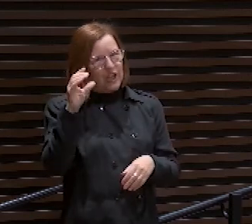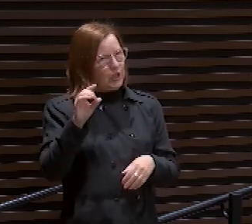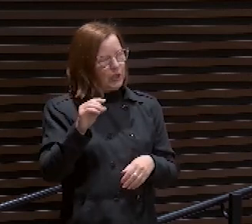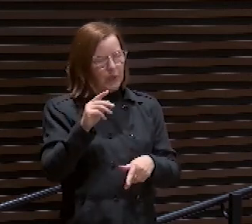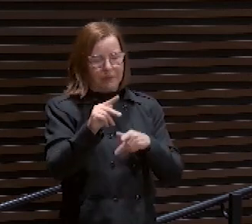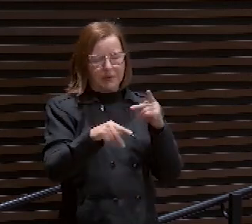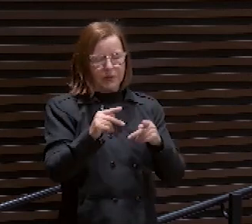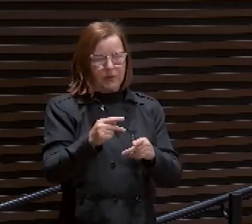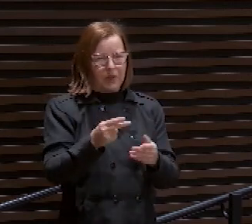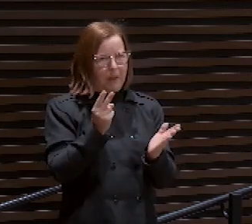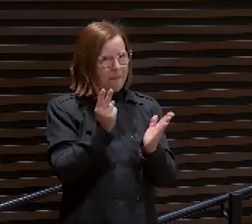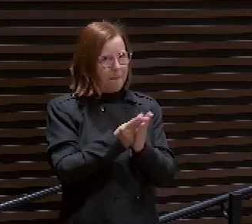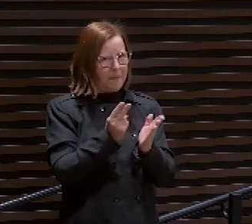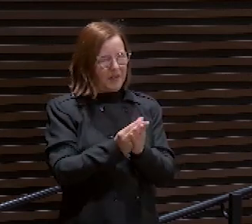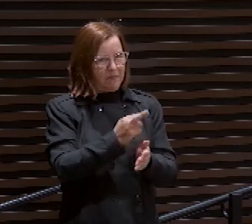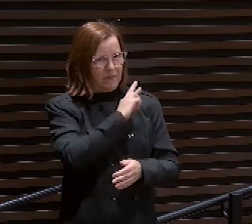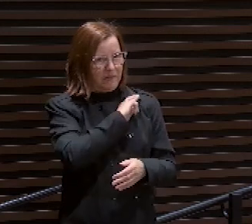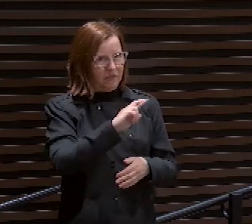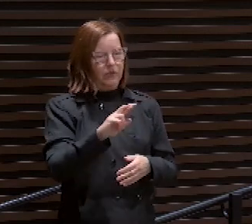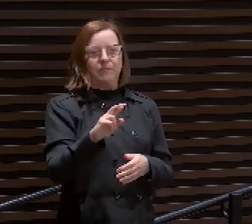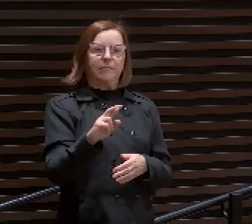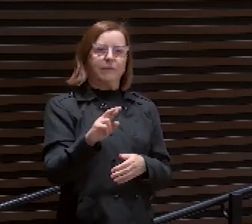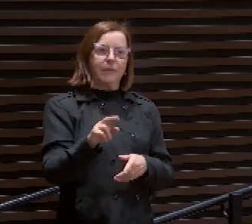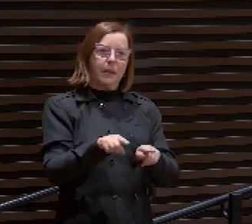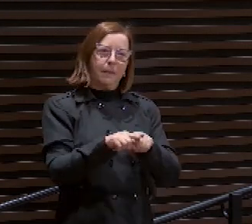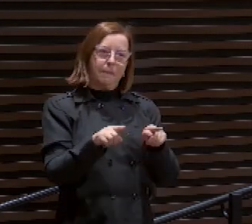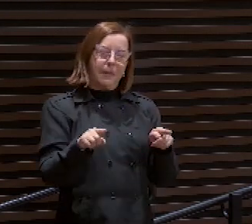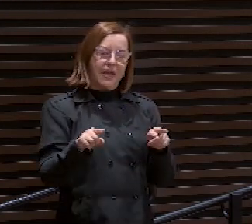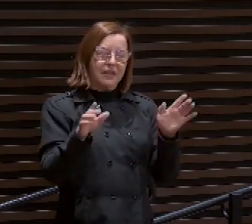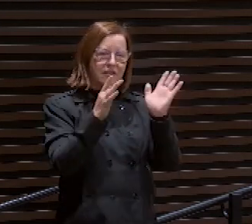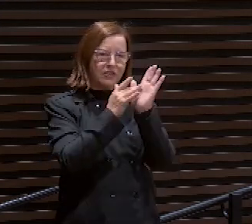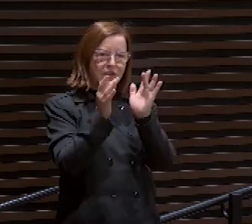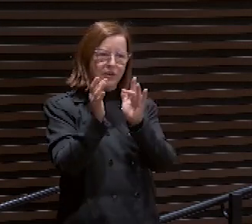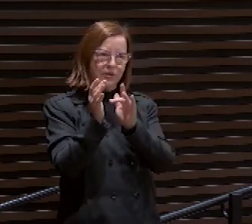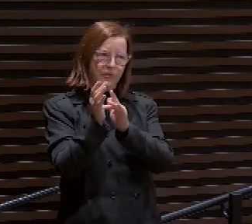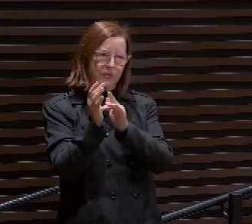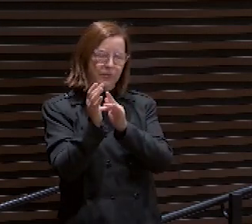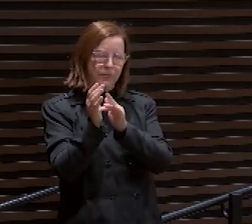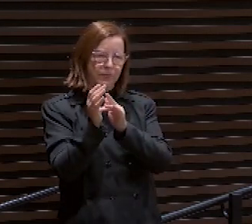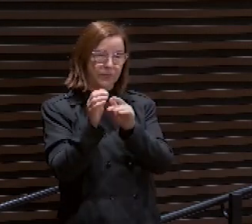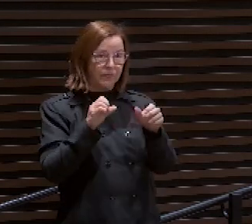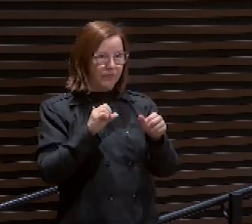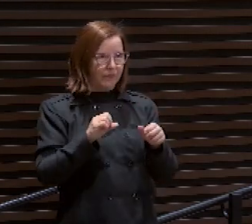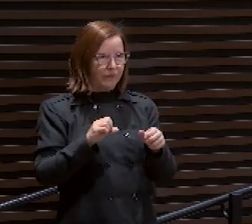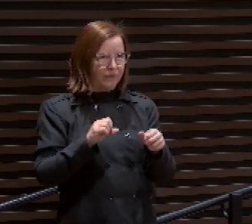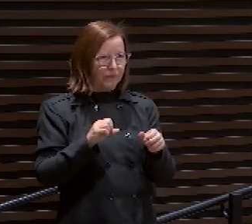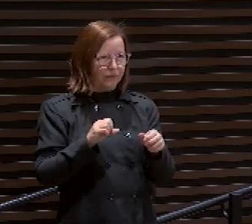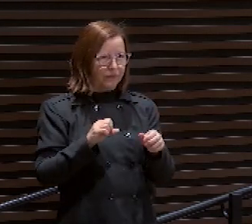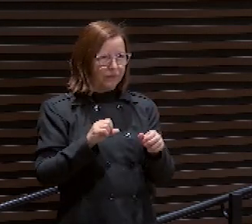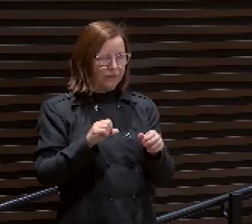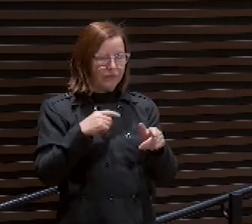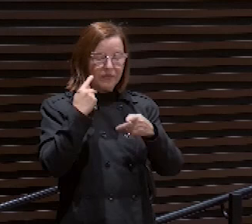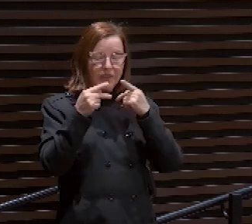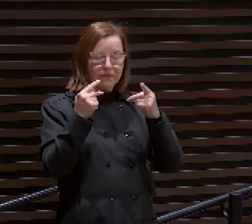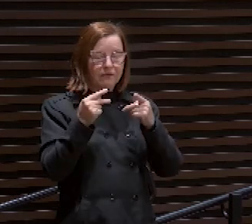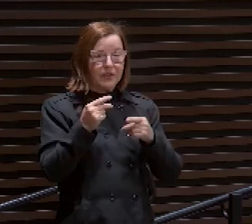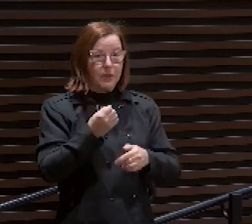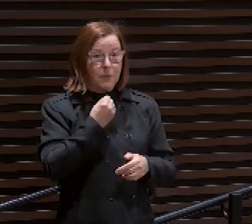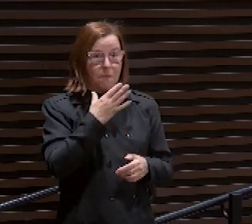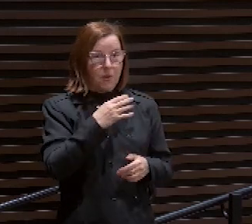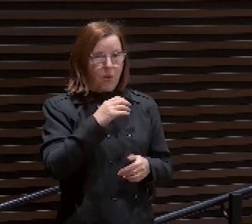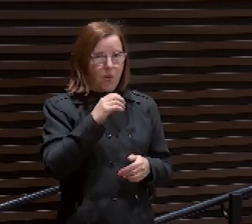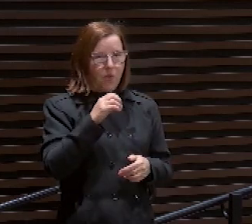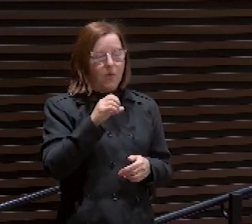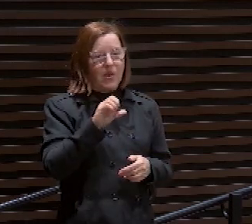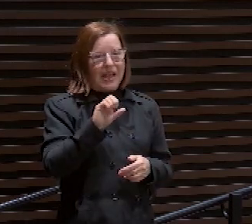crença. Mas quando nós vemos, por exemplo, Jesus no ensino do bom samaritano, no episódio lá em Lucas